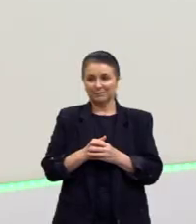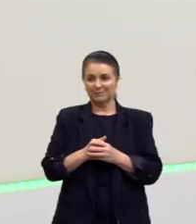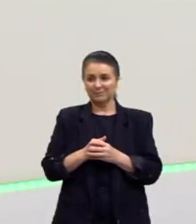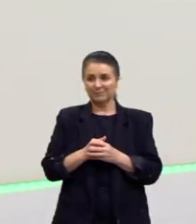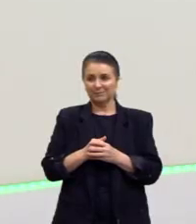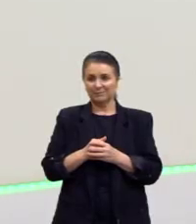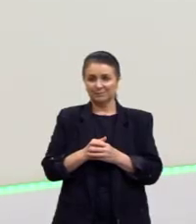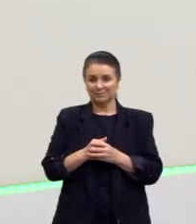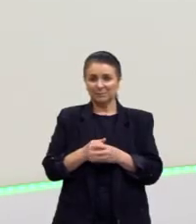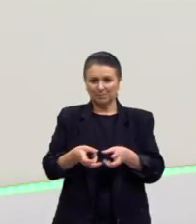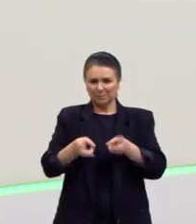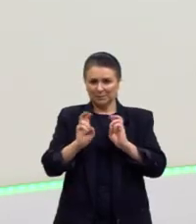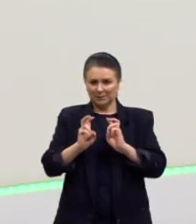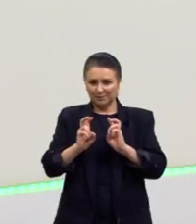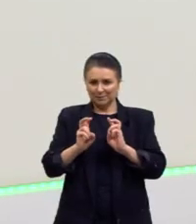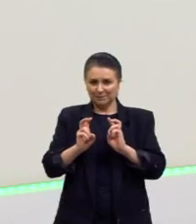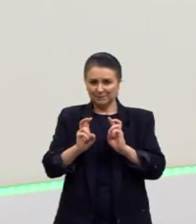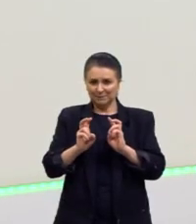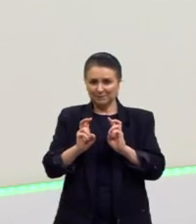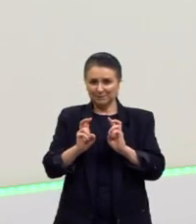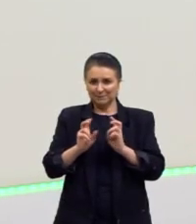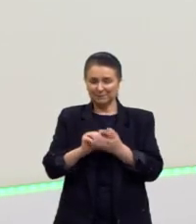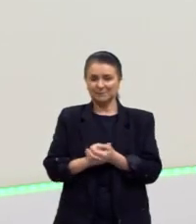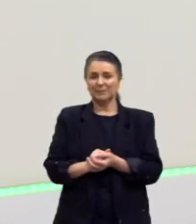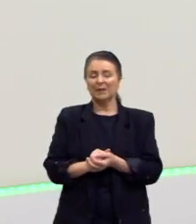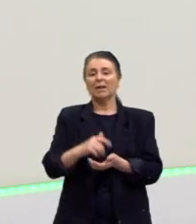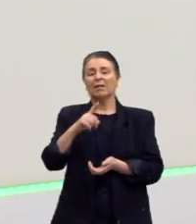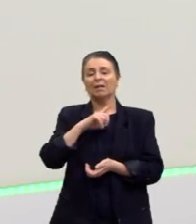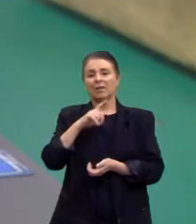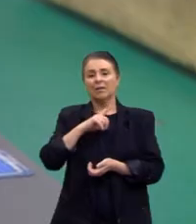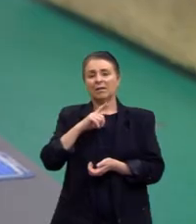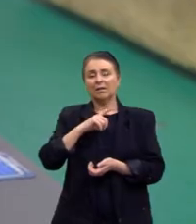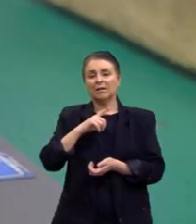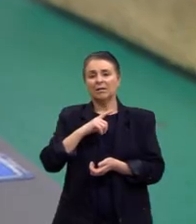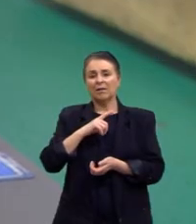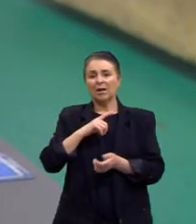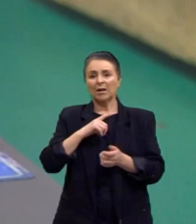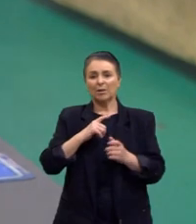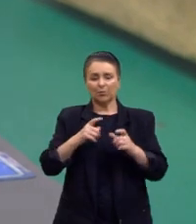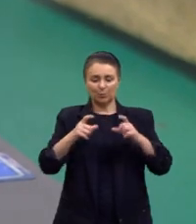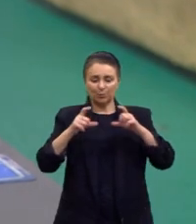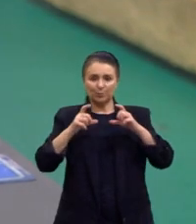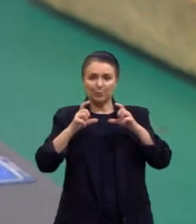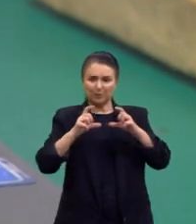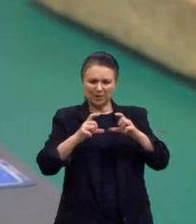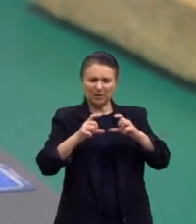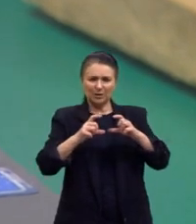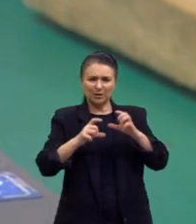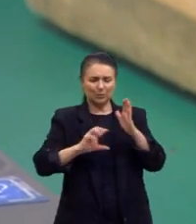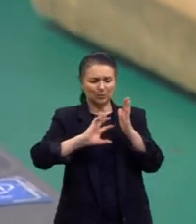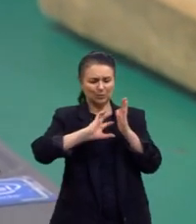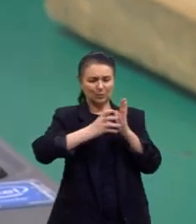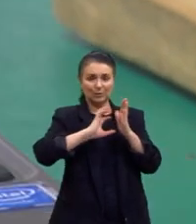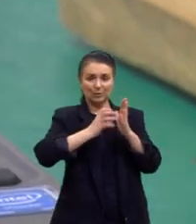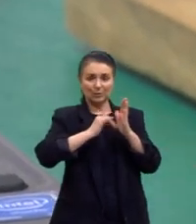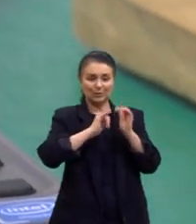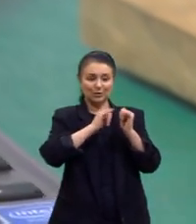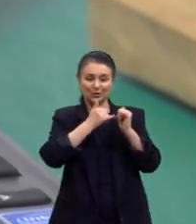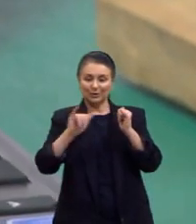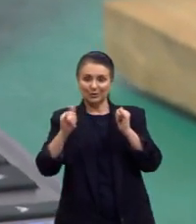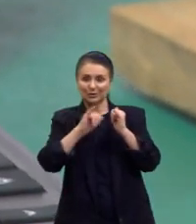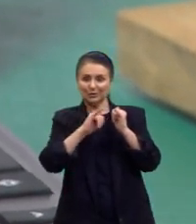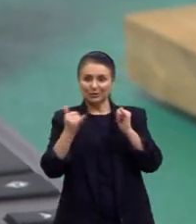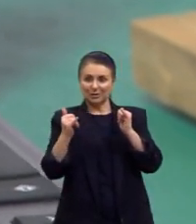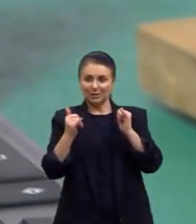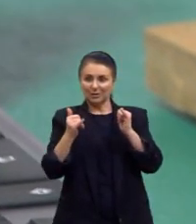Pronto. Então, o que acontece aqui, tá, pessoal? A gente tem um mini geradorzinho, tá, de energia elétrica. Então, aqui ao